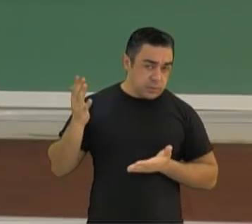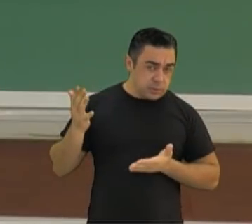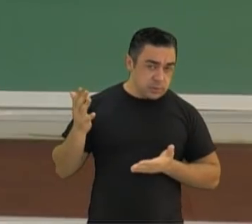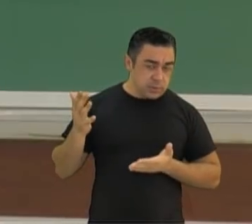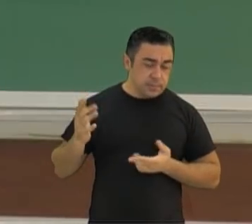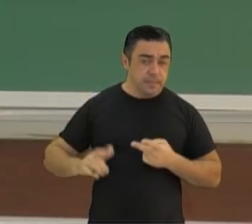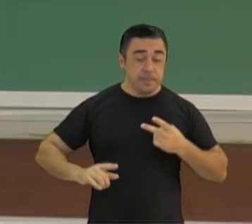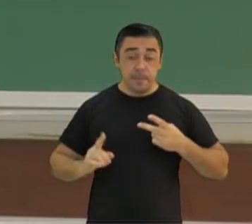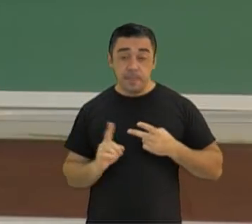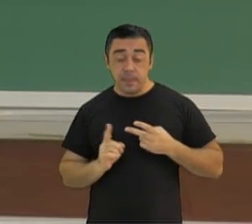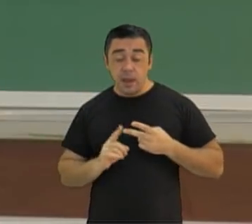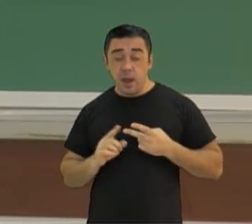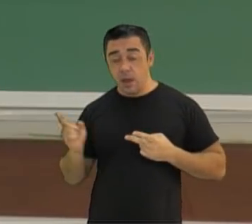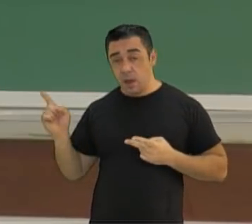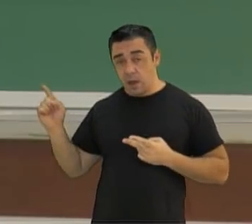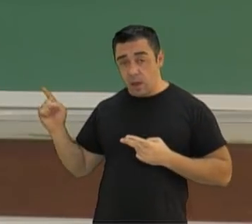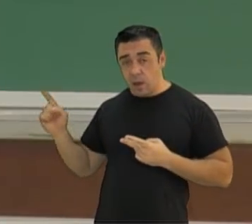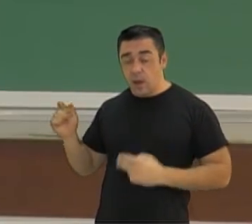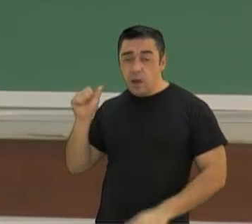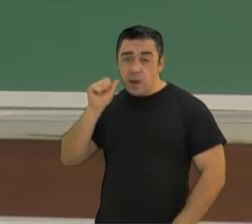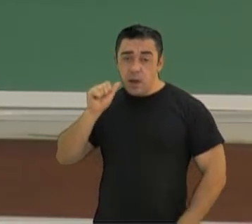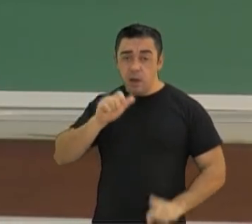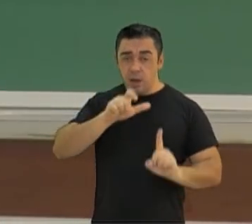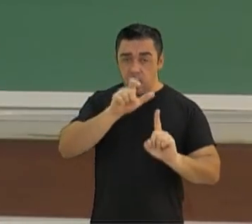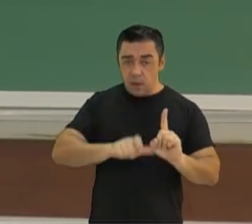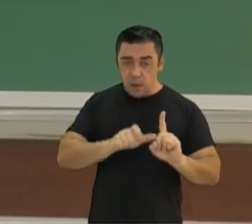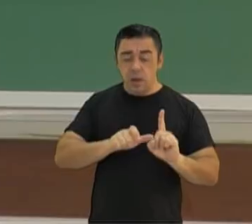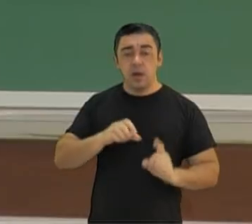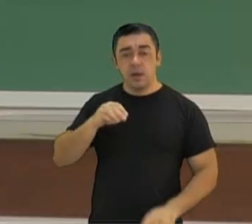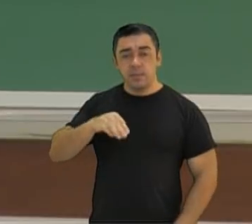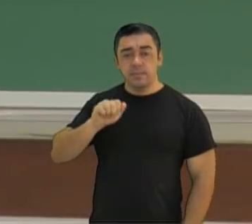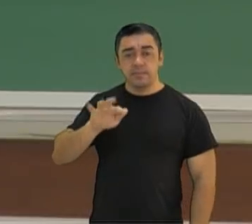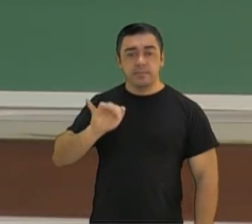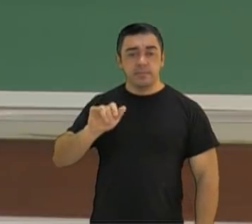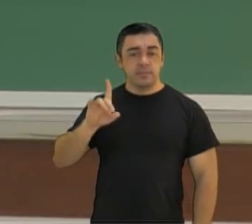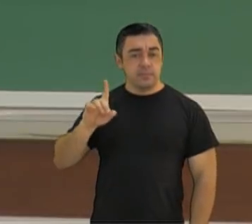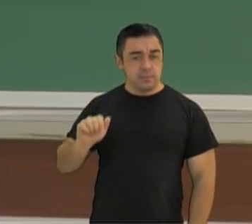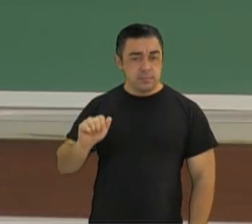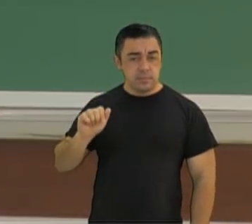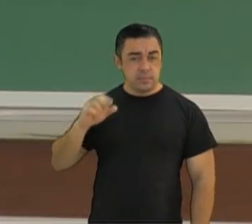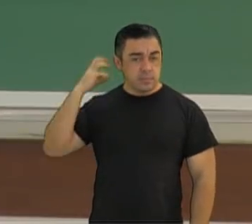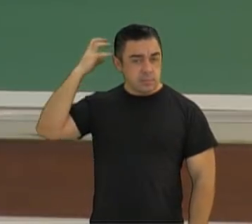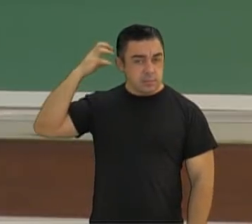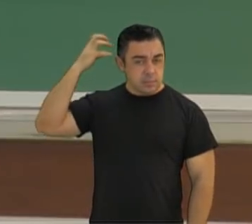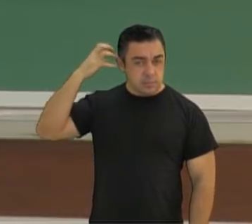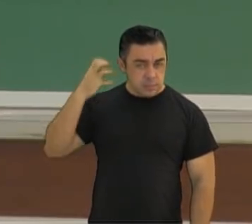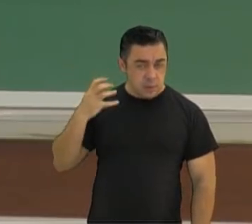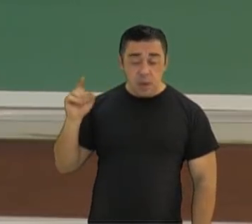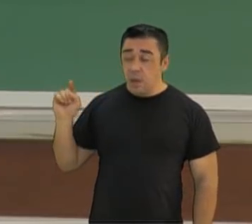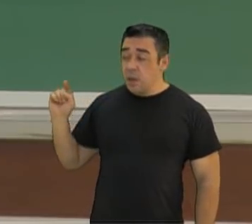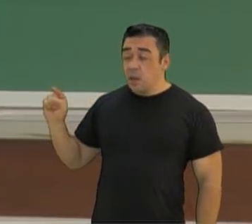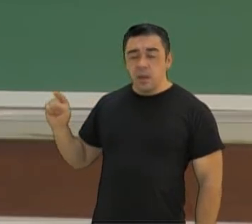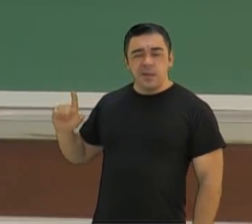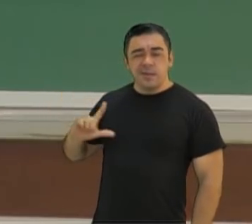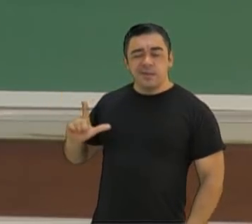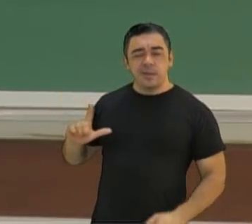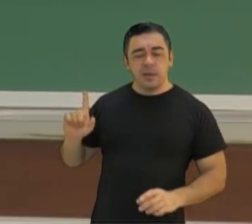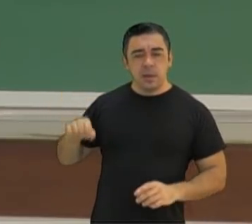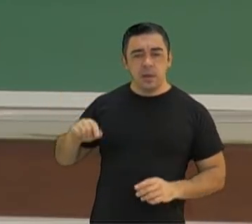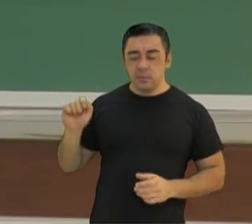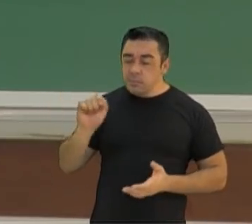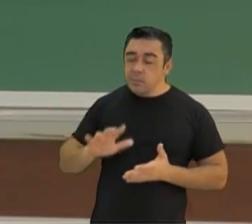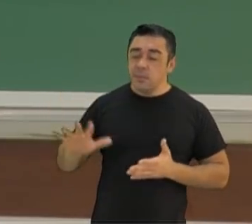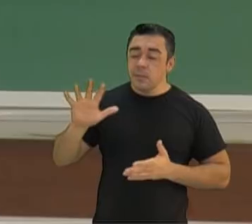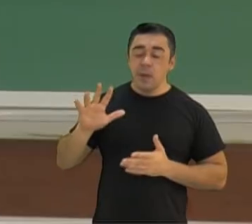nosso personagem. No quadrinho da Mafalda, a gente tem as palavras, mas a imagem, ela